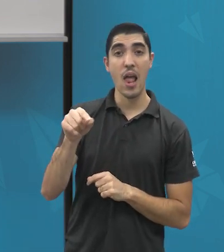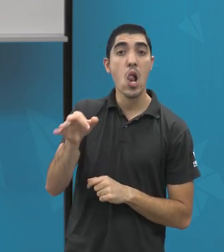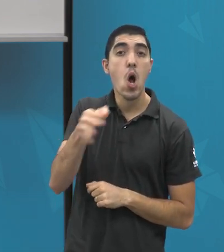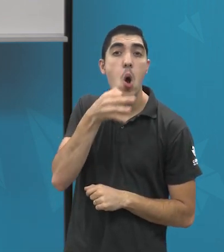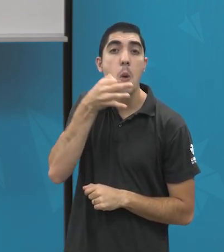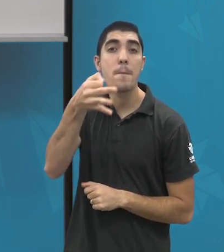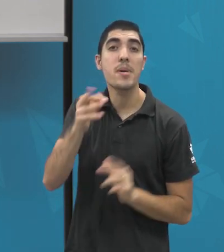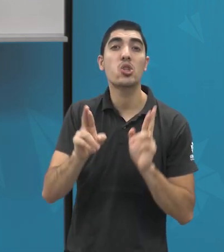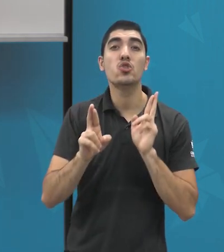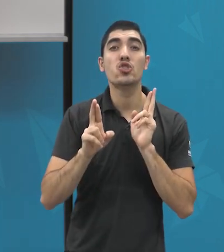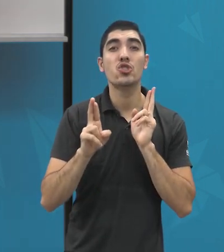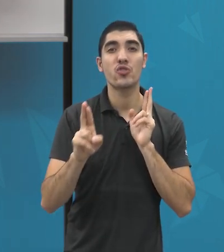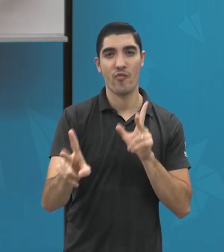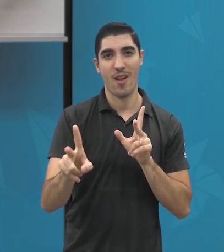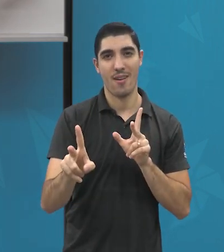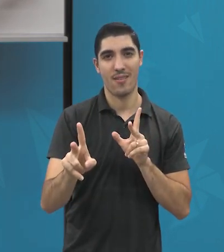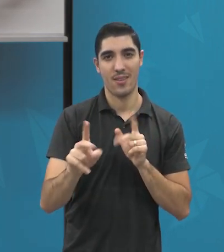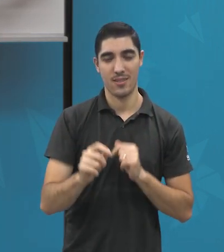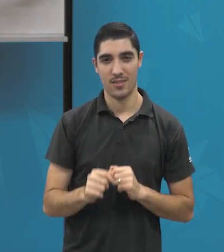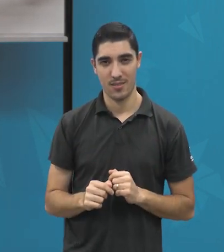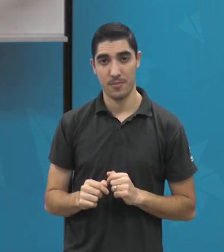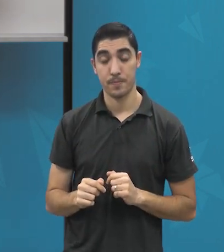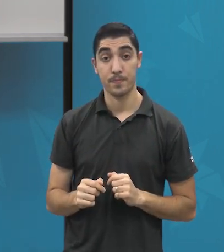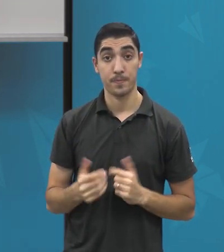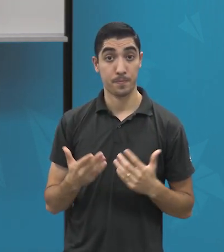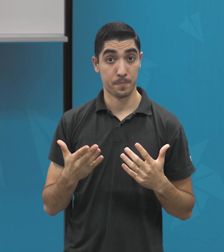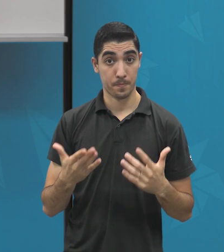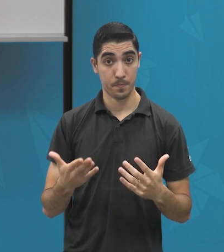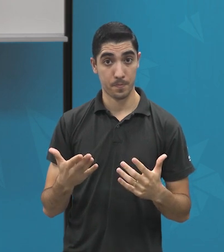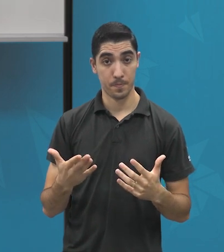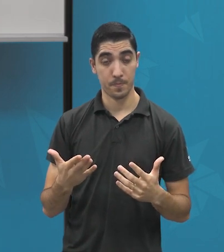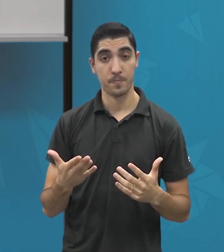se pensar, que ele usa